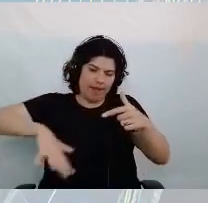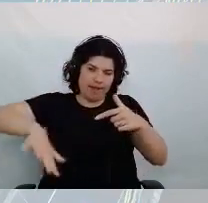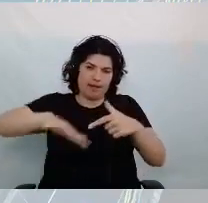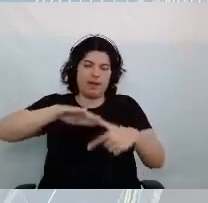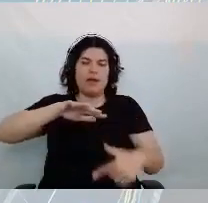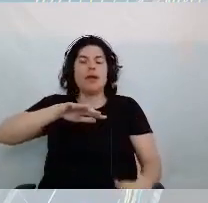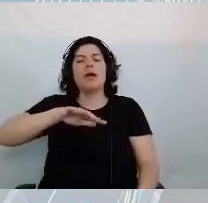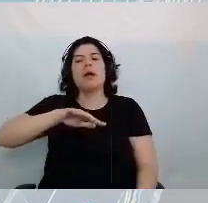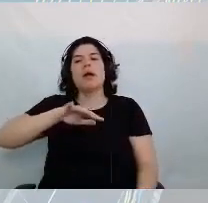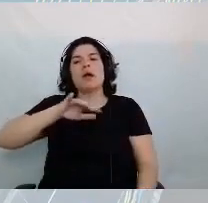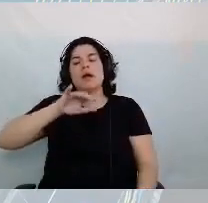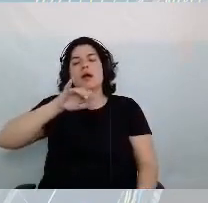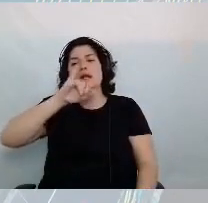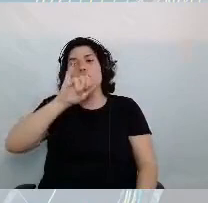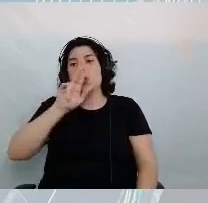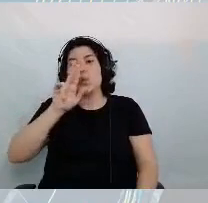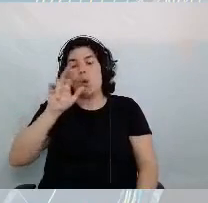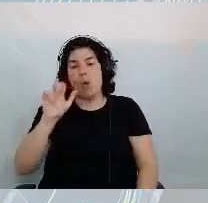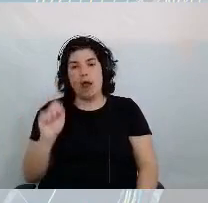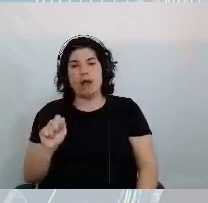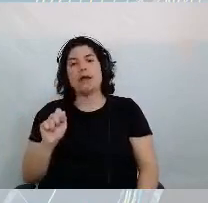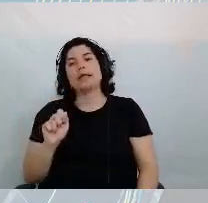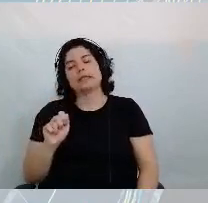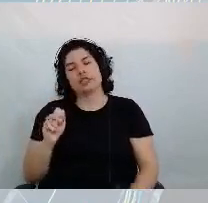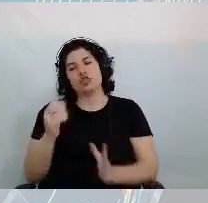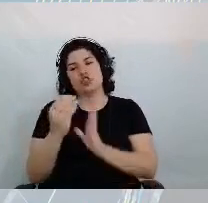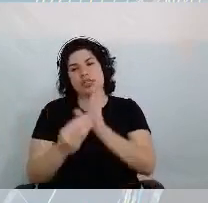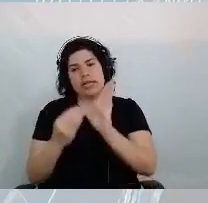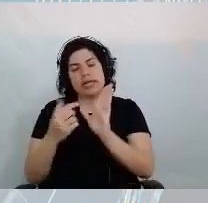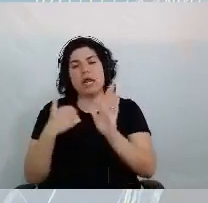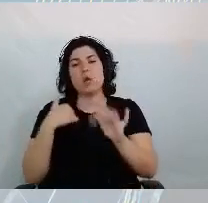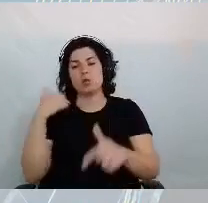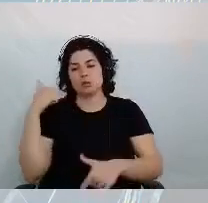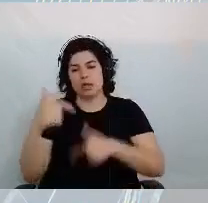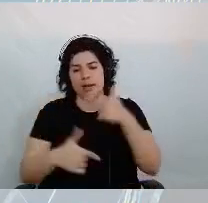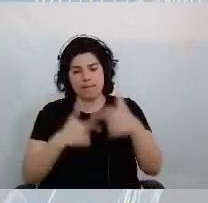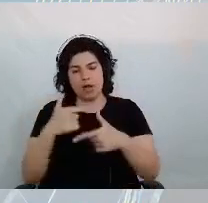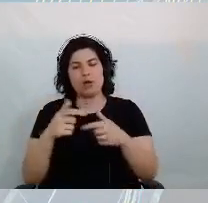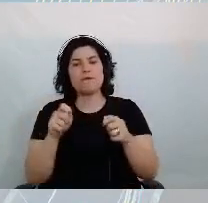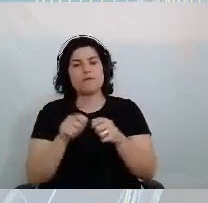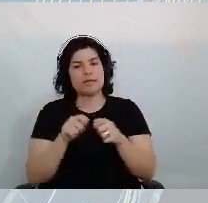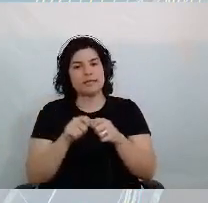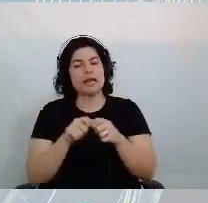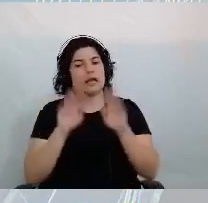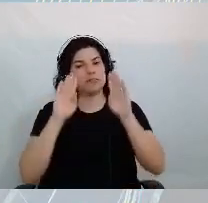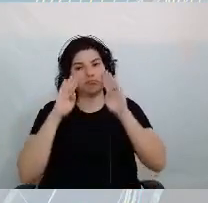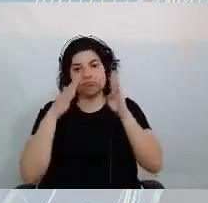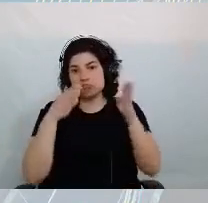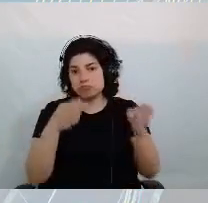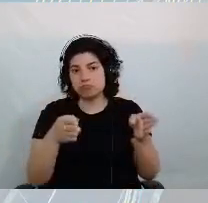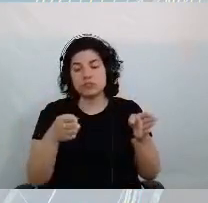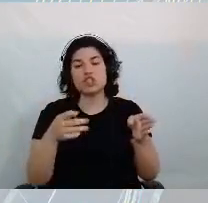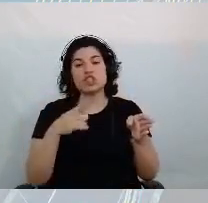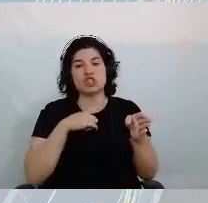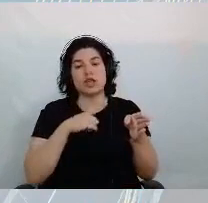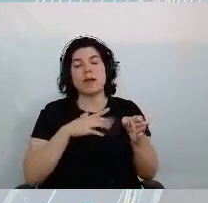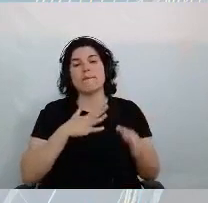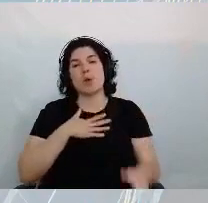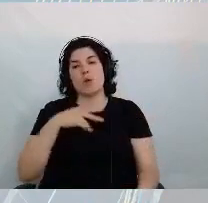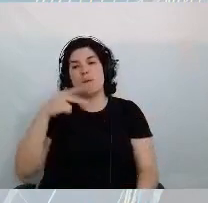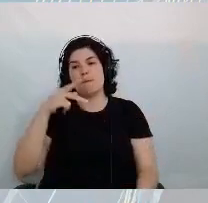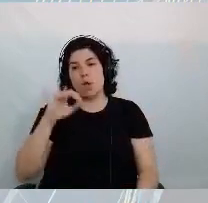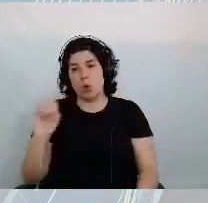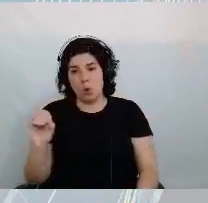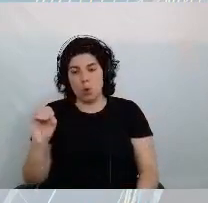designer, eu fazia sempre ali as tarefas que eram especificadas pelo meu PO, enfim. E quando eu